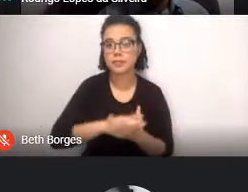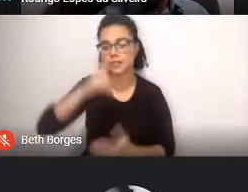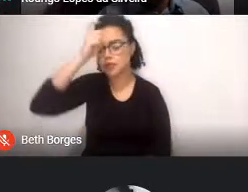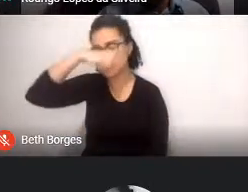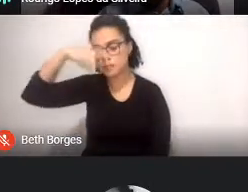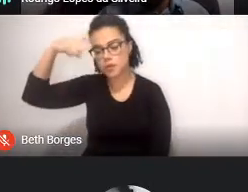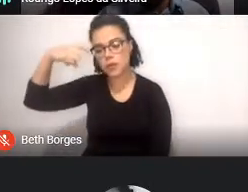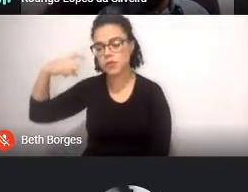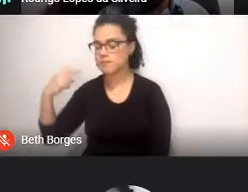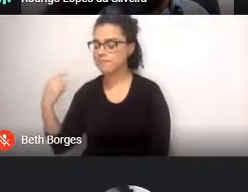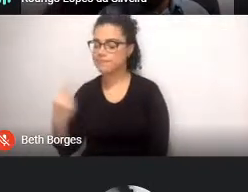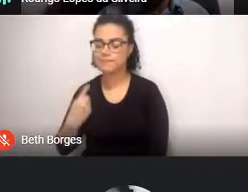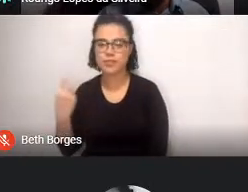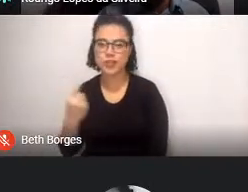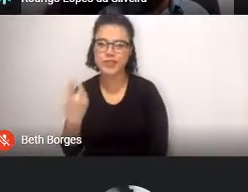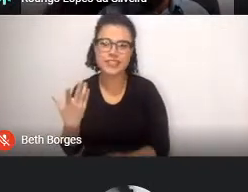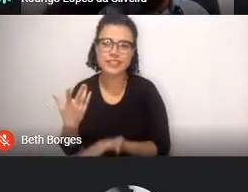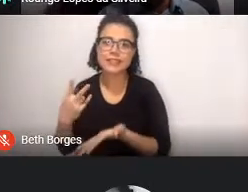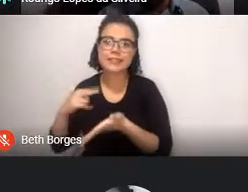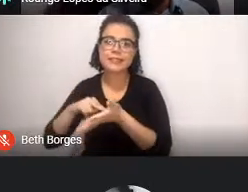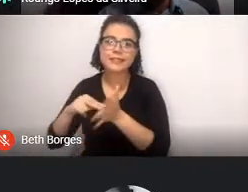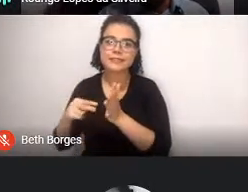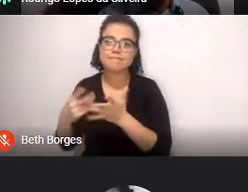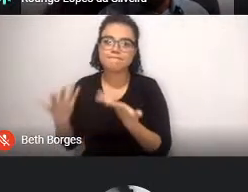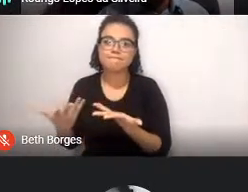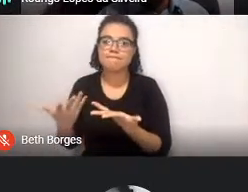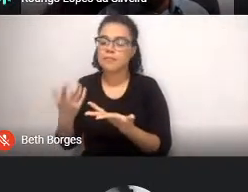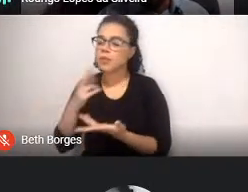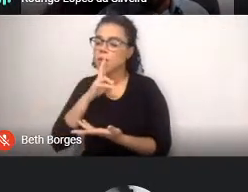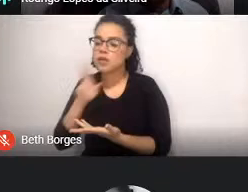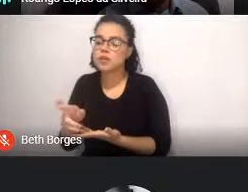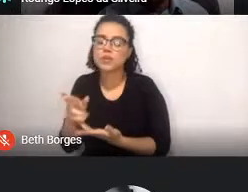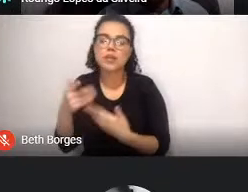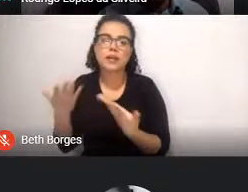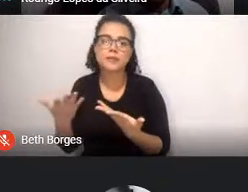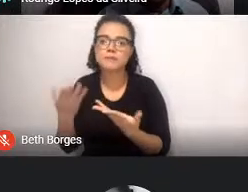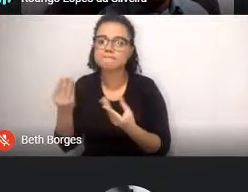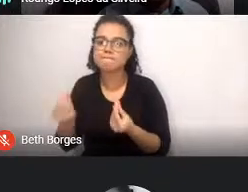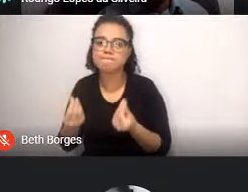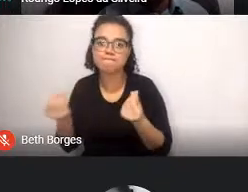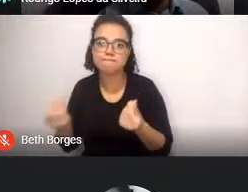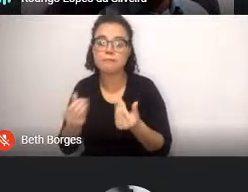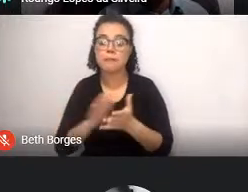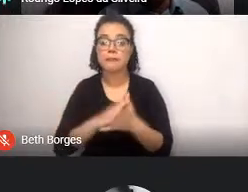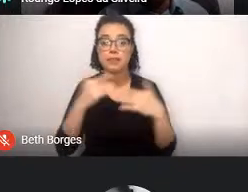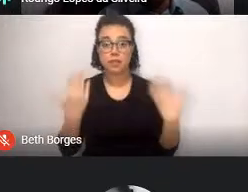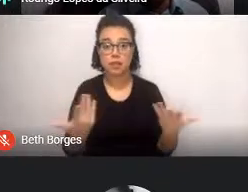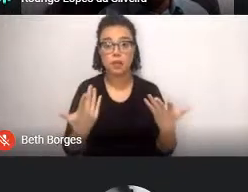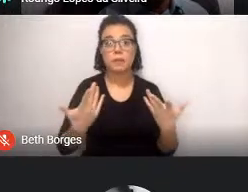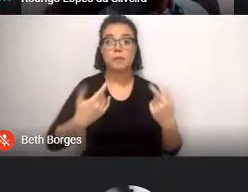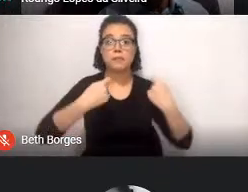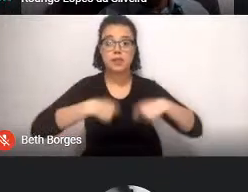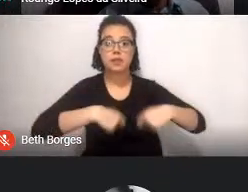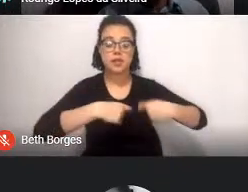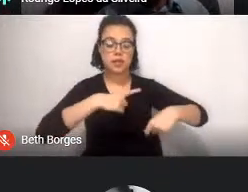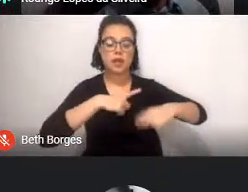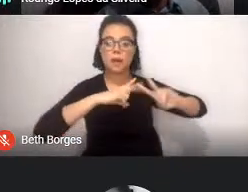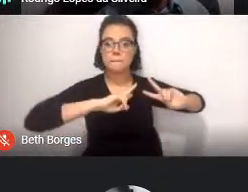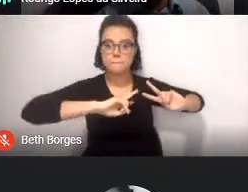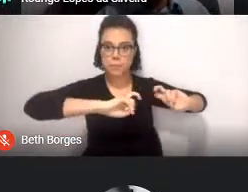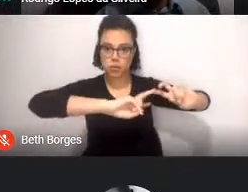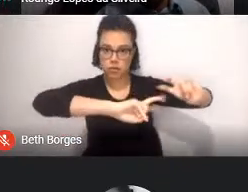significativo. Ela traz um resultado significativo integrada. Ela integrada a uma abordagem, eu garanto, o resultado se torna bem mais rápido. E